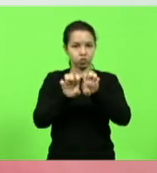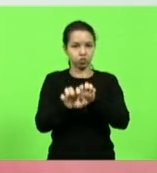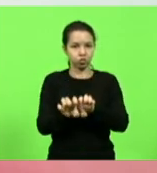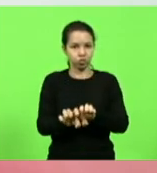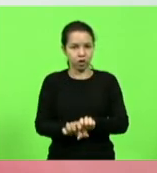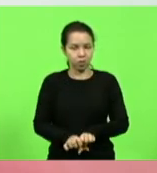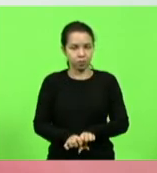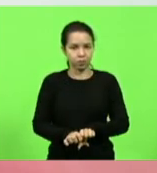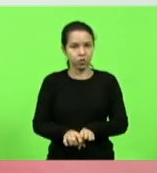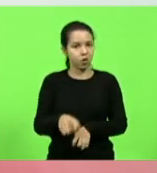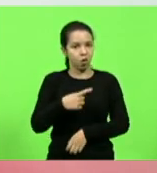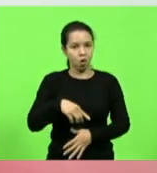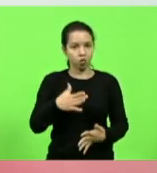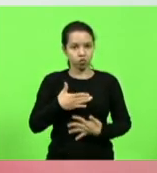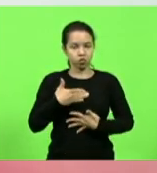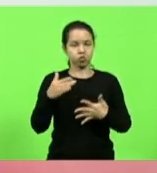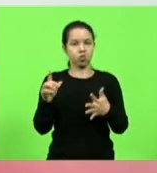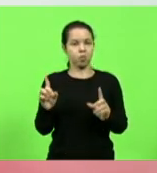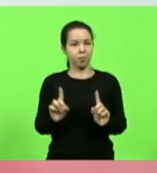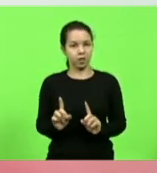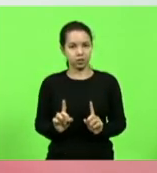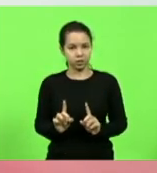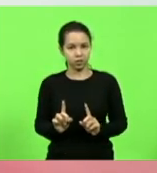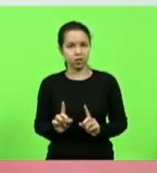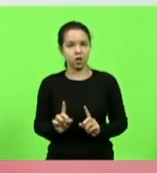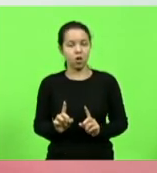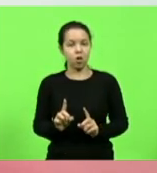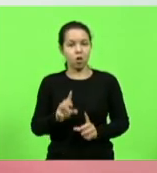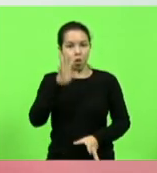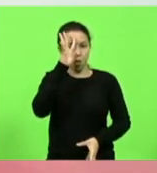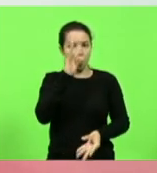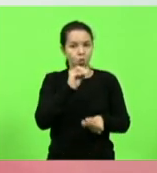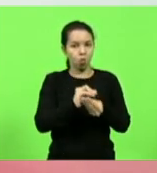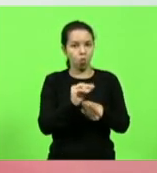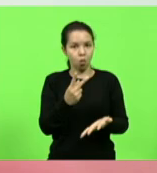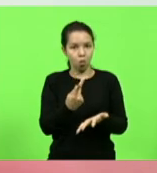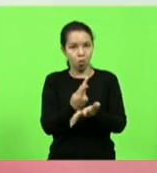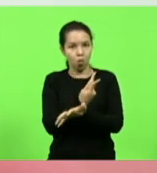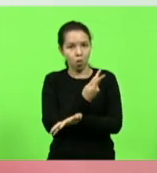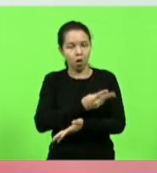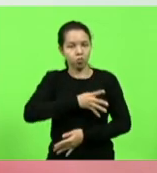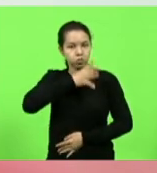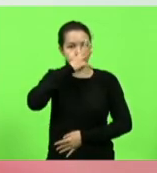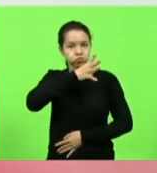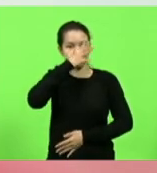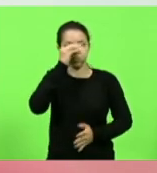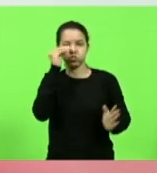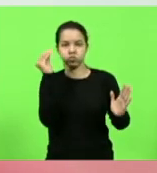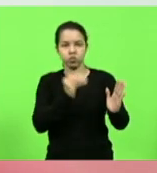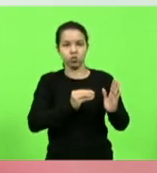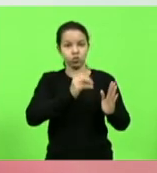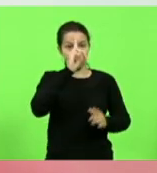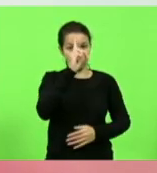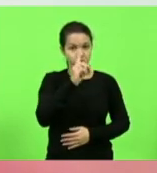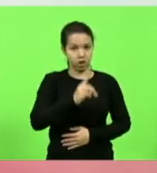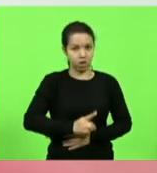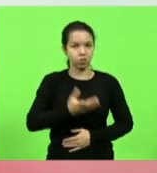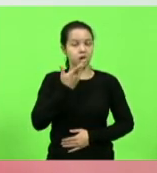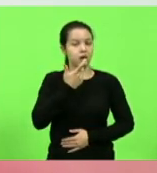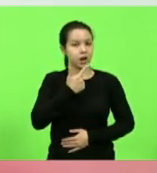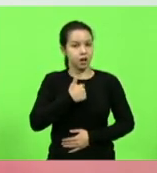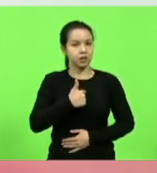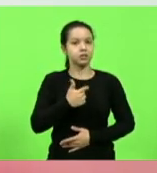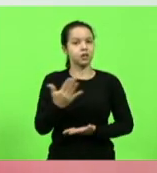surpreende que conclusões equivocadas acerca de violações de direito da criança e do adolescente tenham